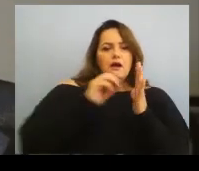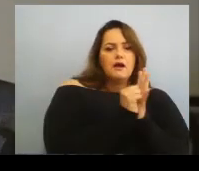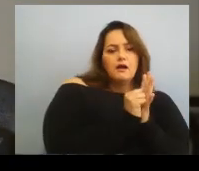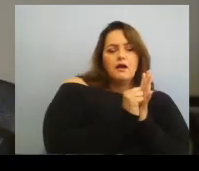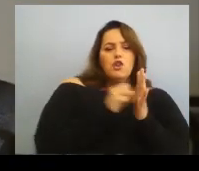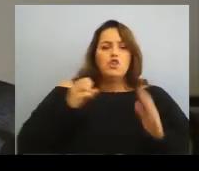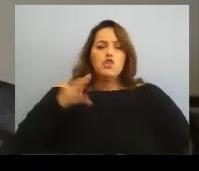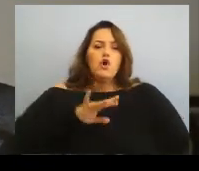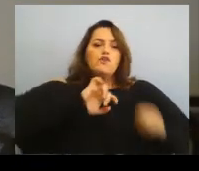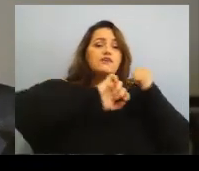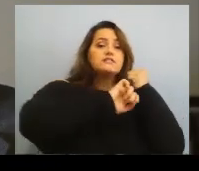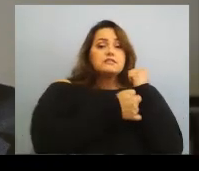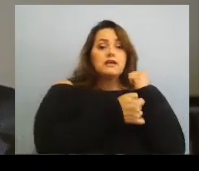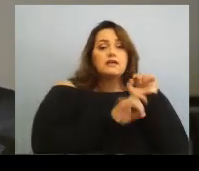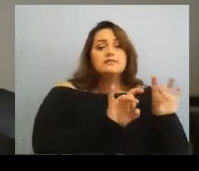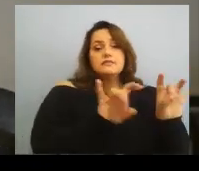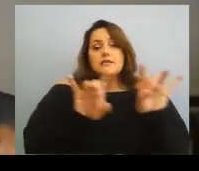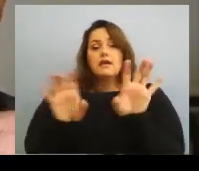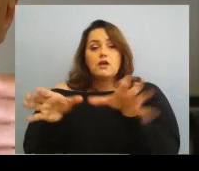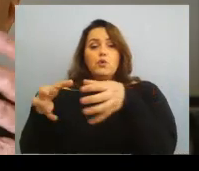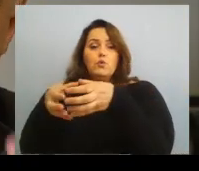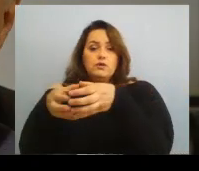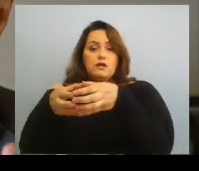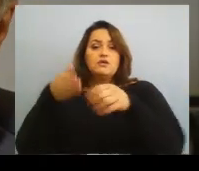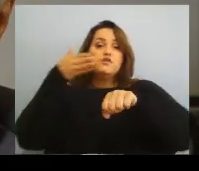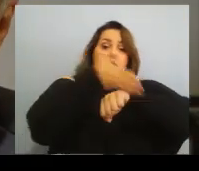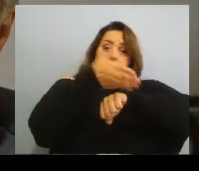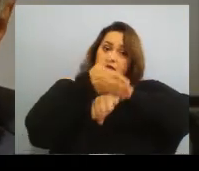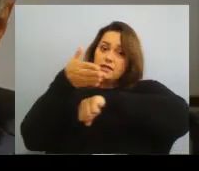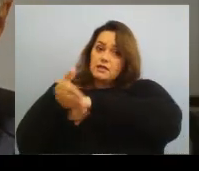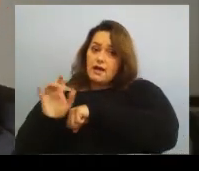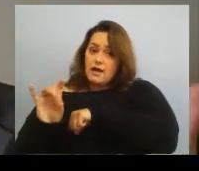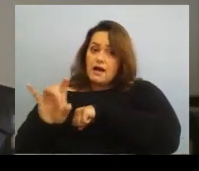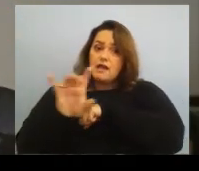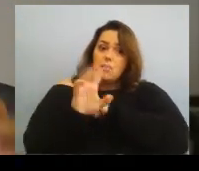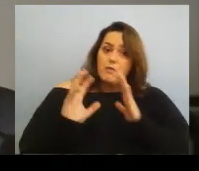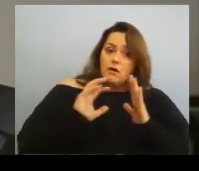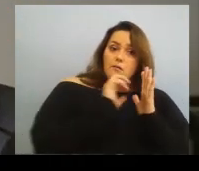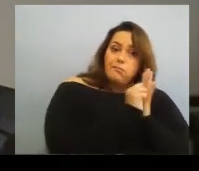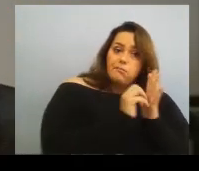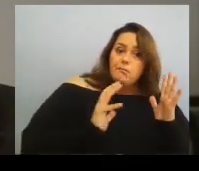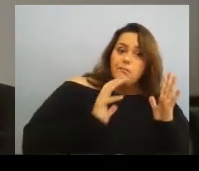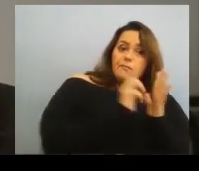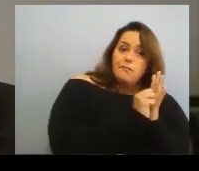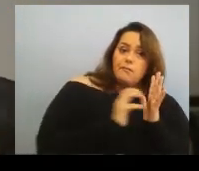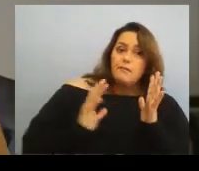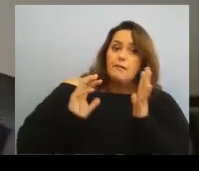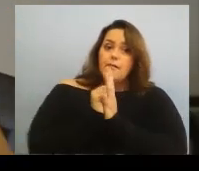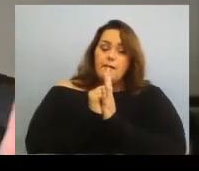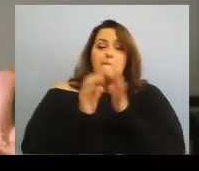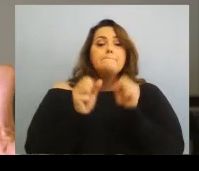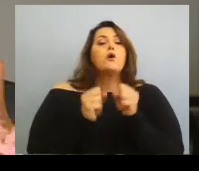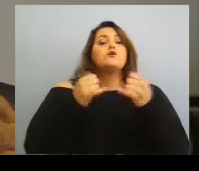cadastradas e com novas senhas para essas unidades. Você vai ter que entrar em cada unidade e cadastrar esta unidade.